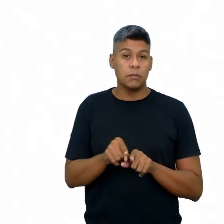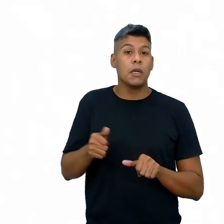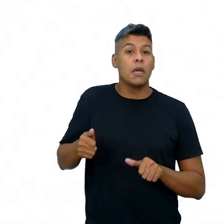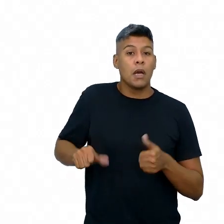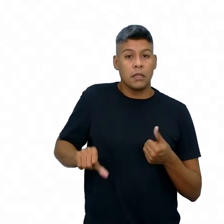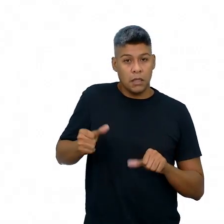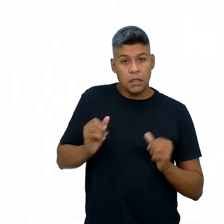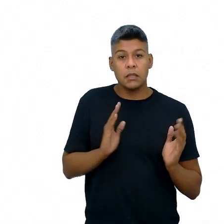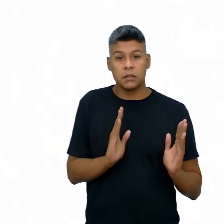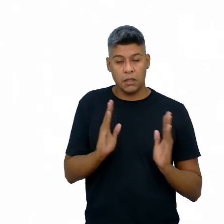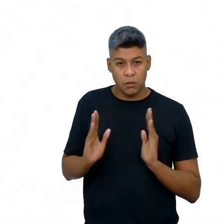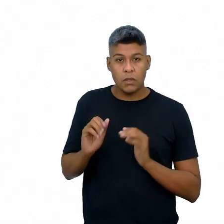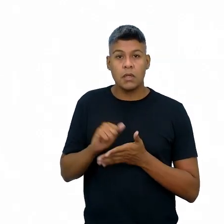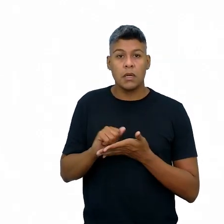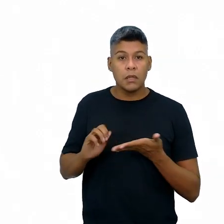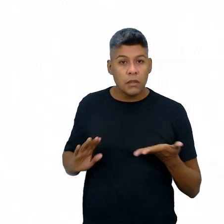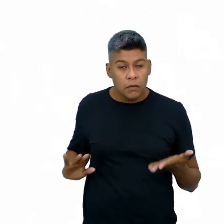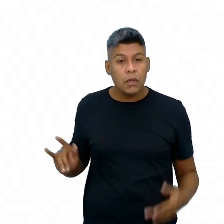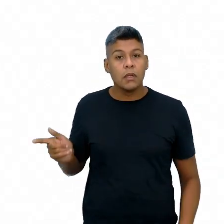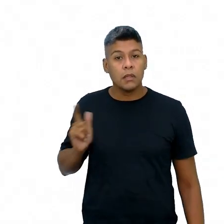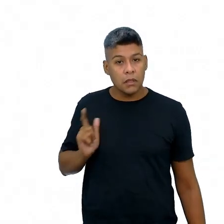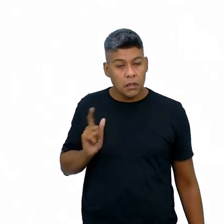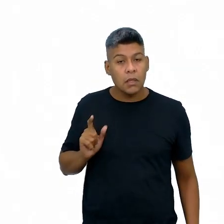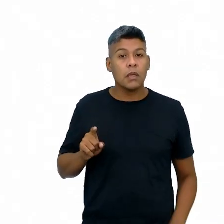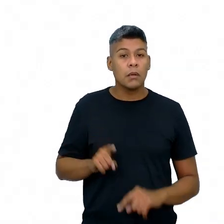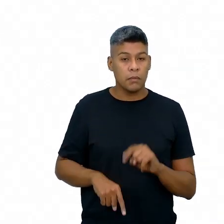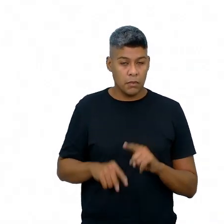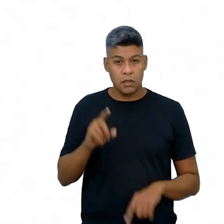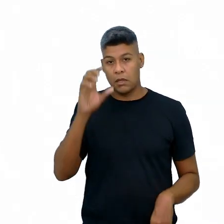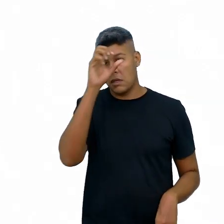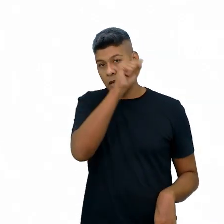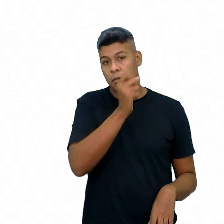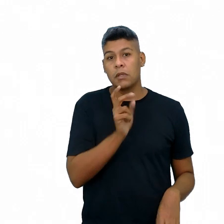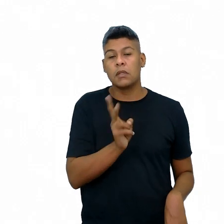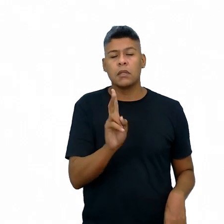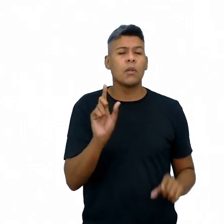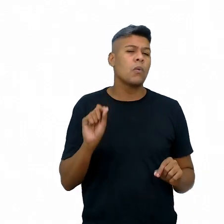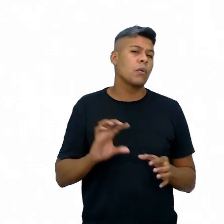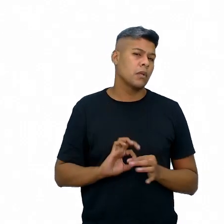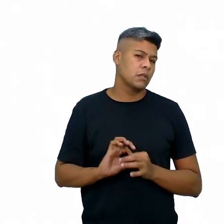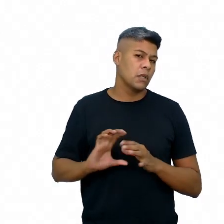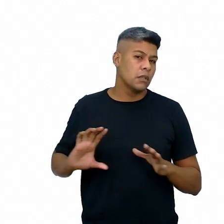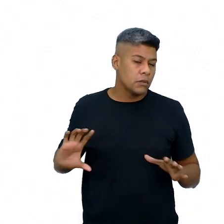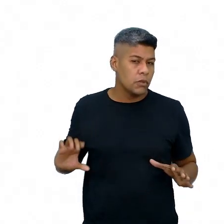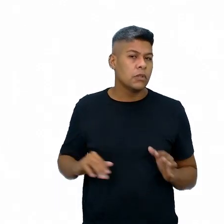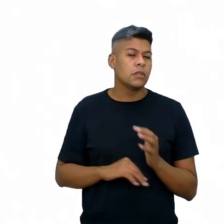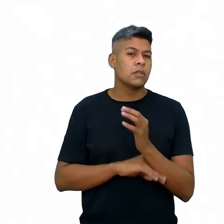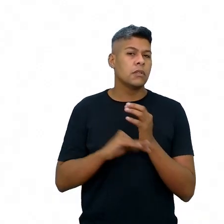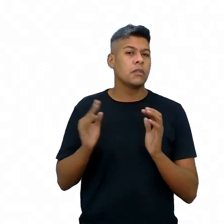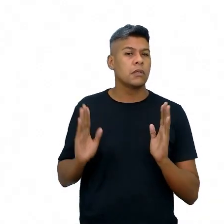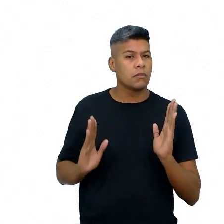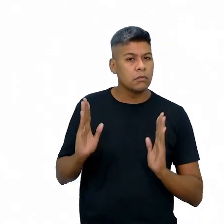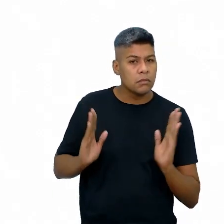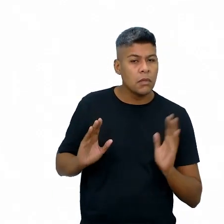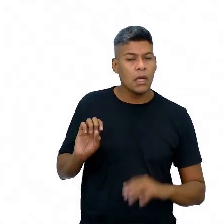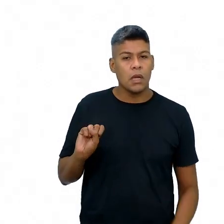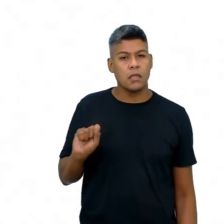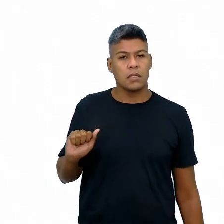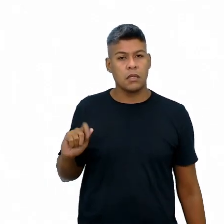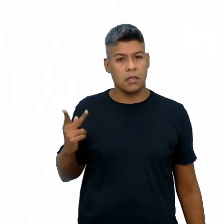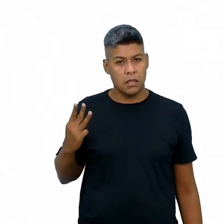nessa sequência de atividade do material Aprender Sempre, o que está à disposição nessa